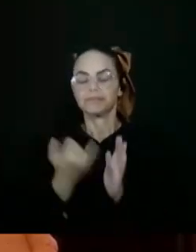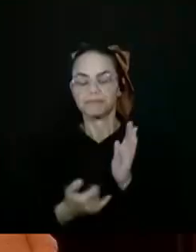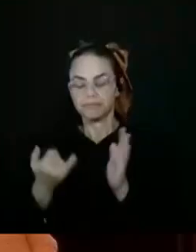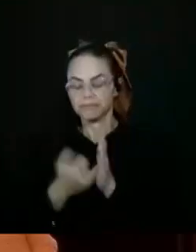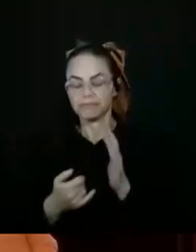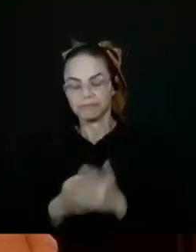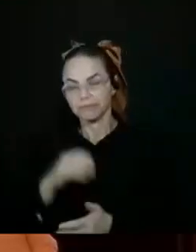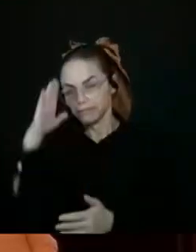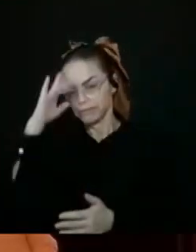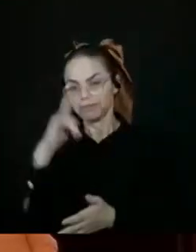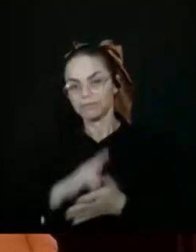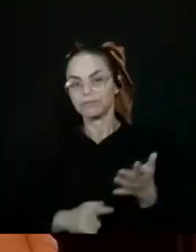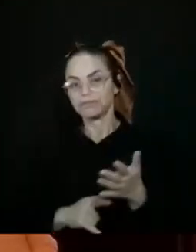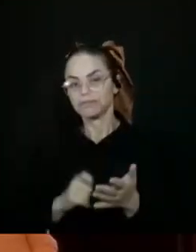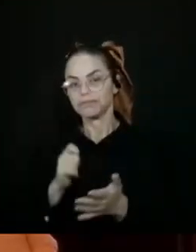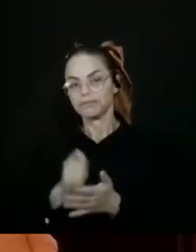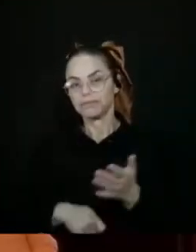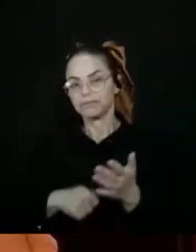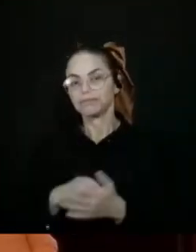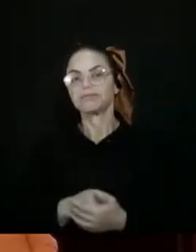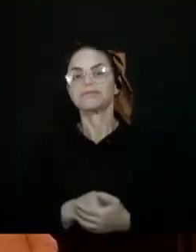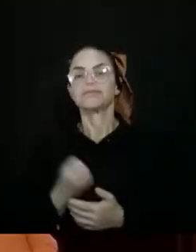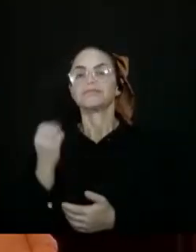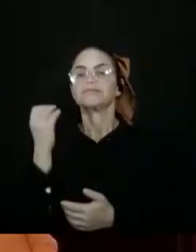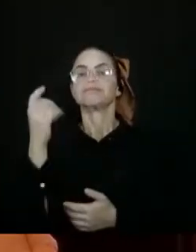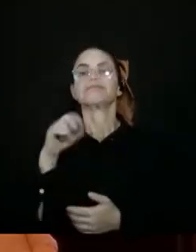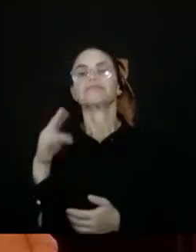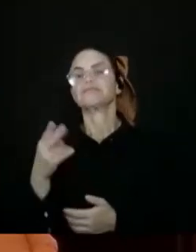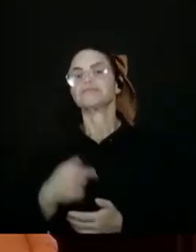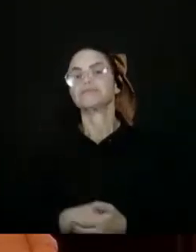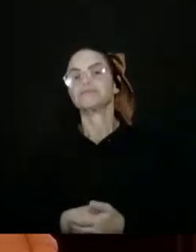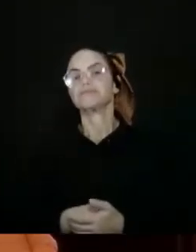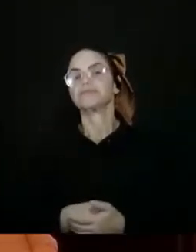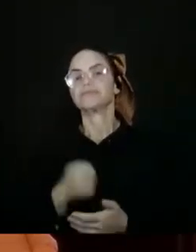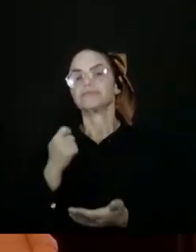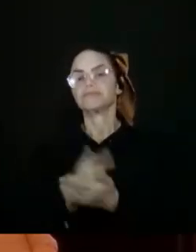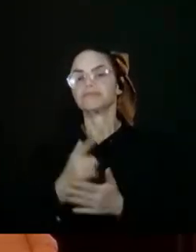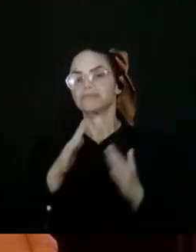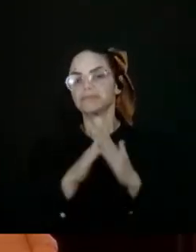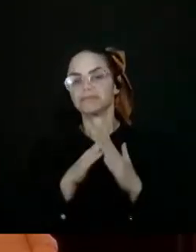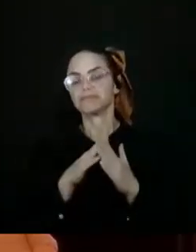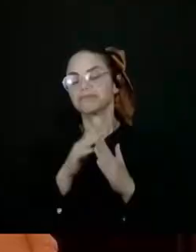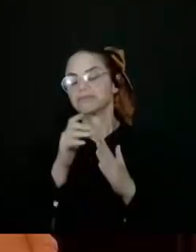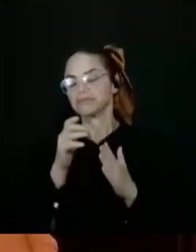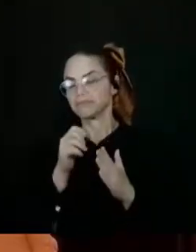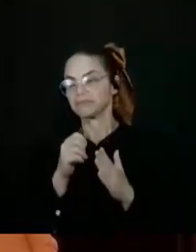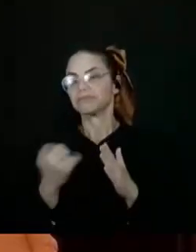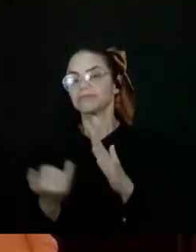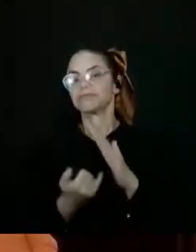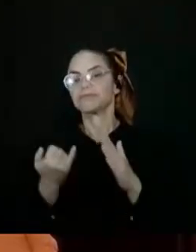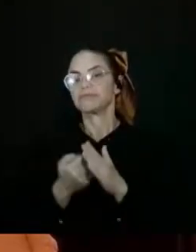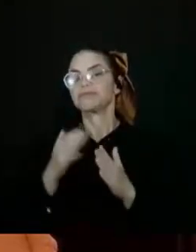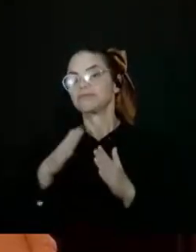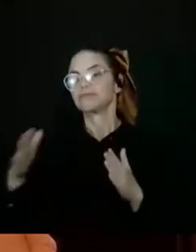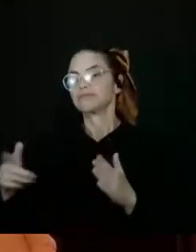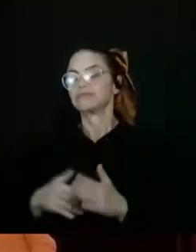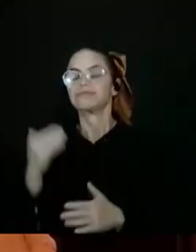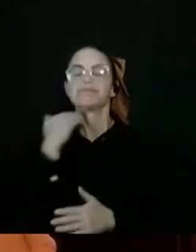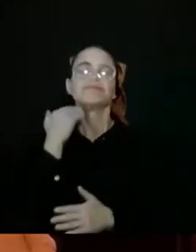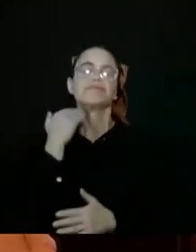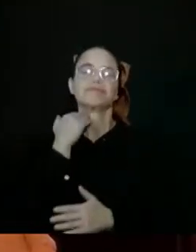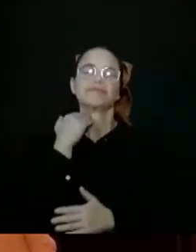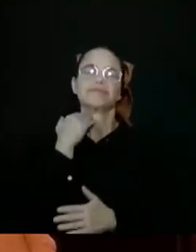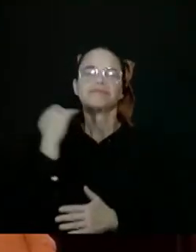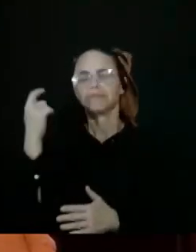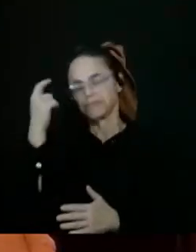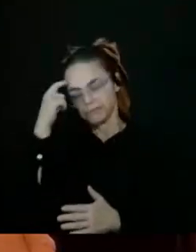um visto para viajar ou então para você financiar um imóvel nas instituições bancárias. Então, toda vez que você for pensar em comprar